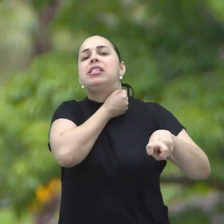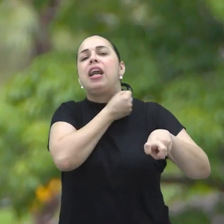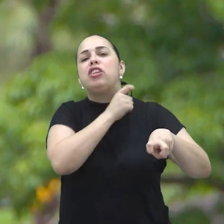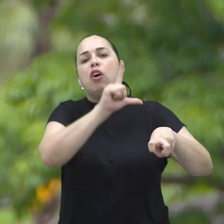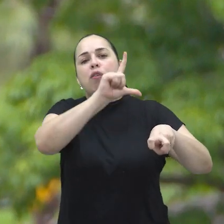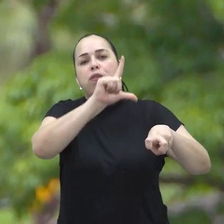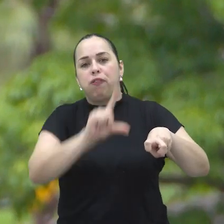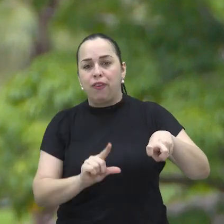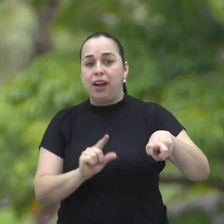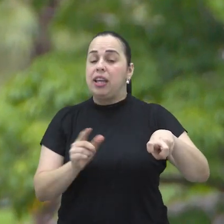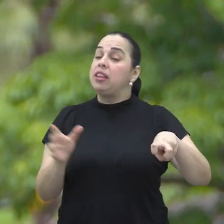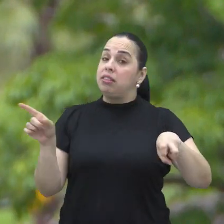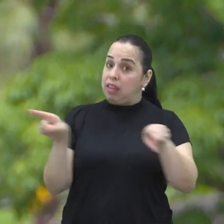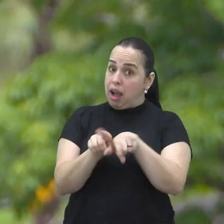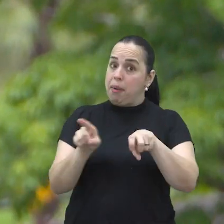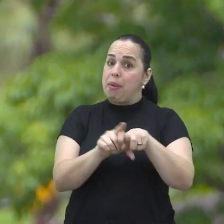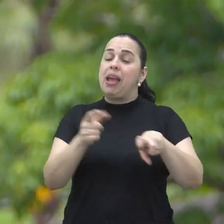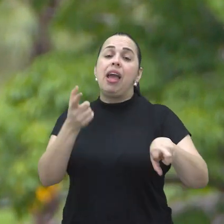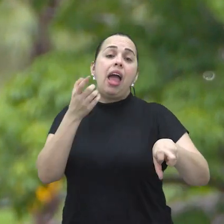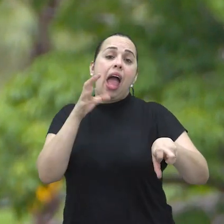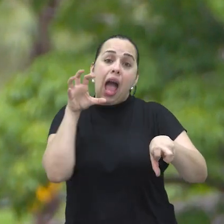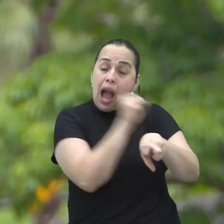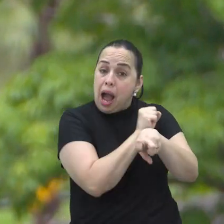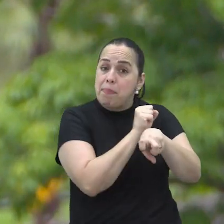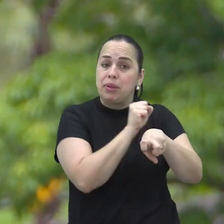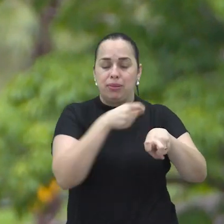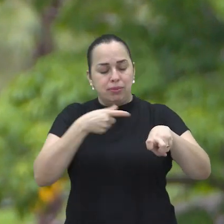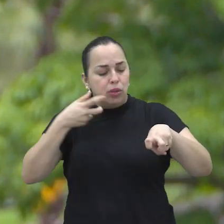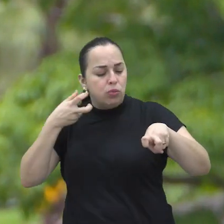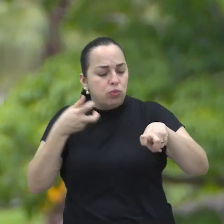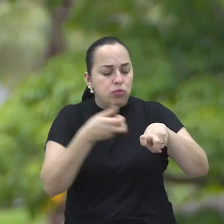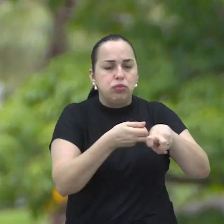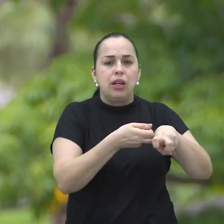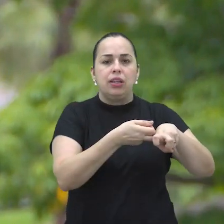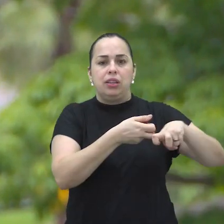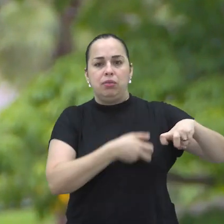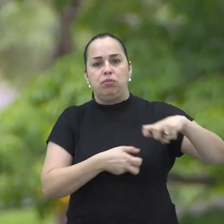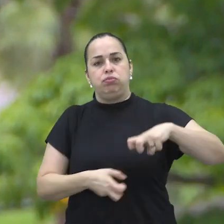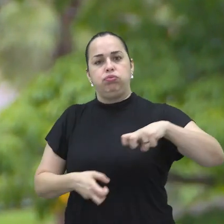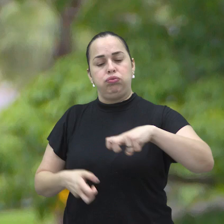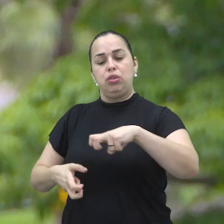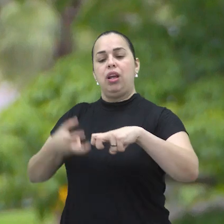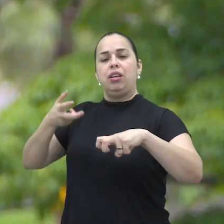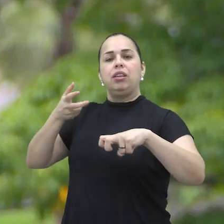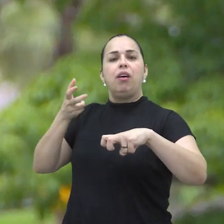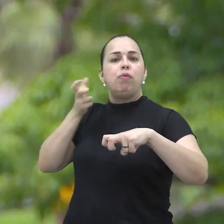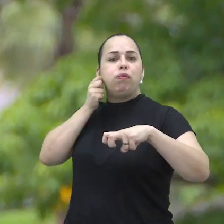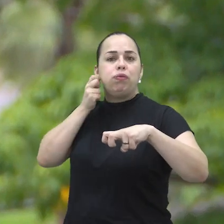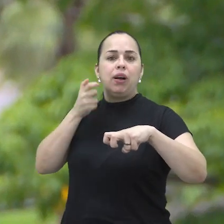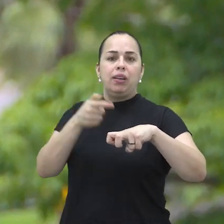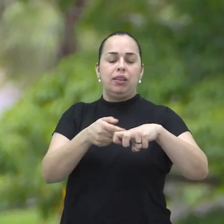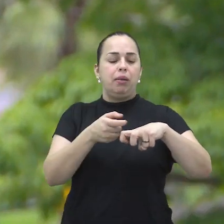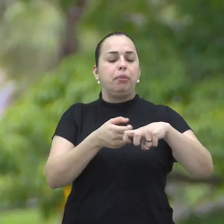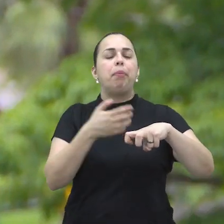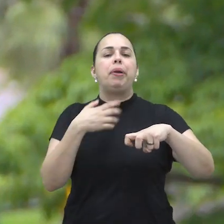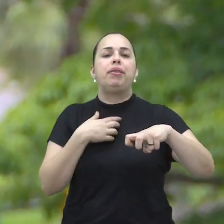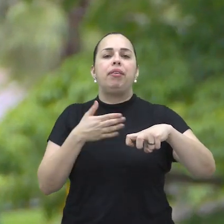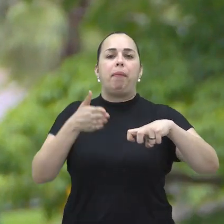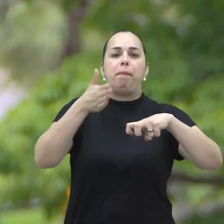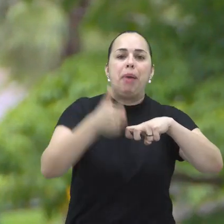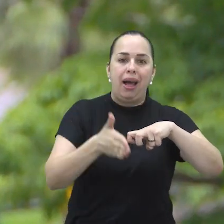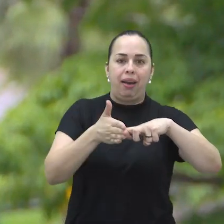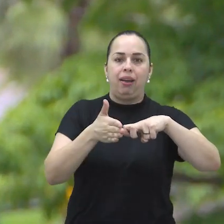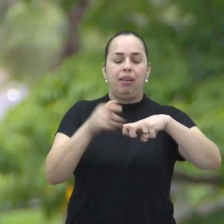campo e a agilidade no processo, no manejo, toda a questão do curral, a hora que esse animal vai passar no curral, a gente não precisa